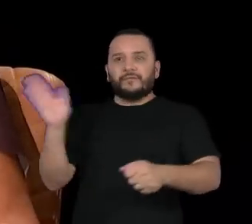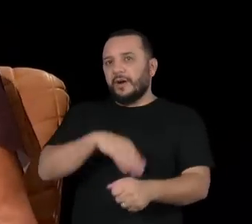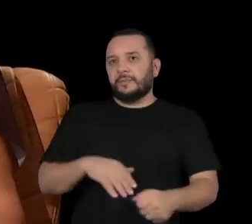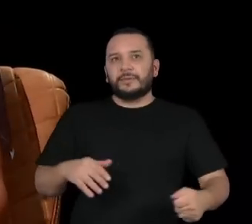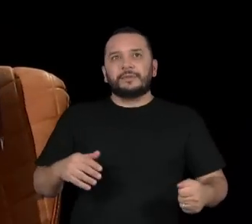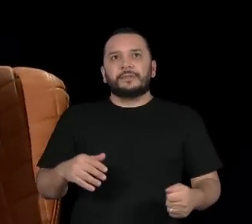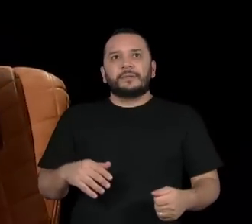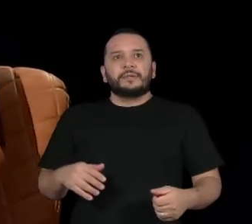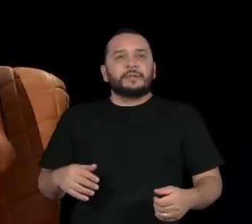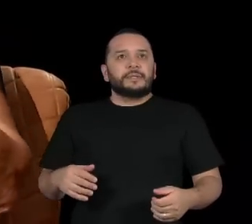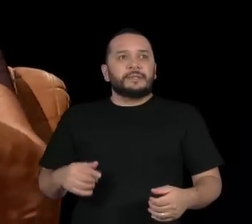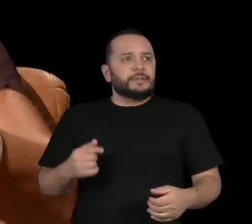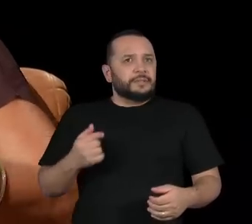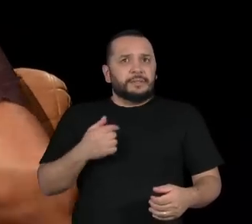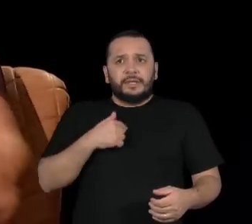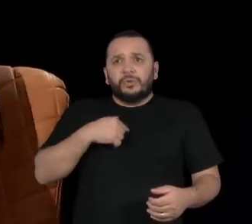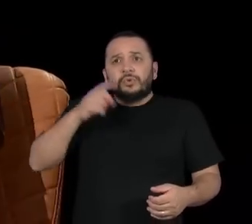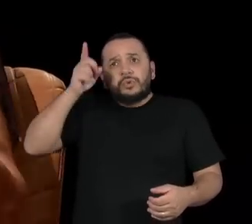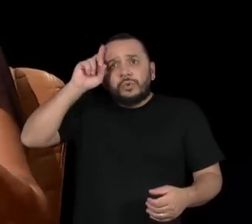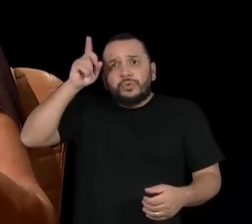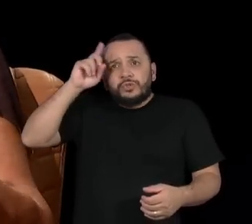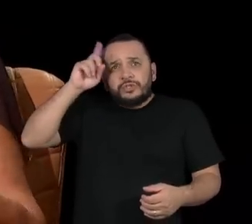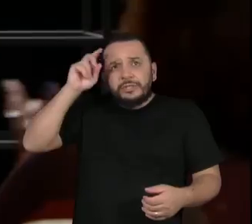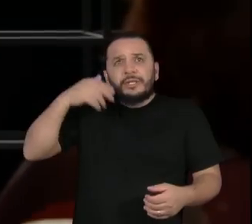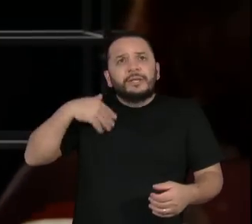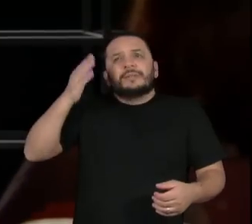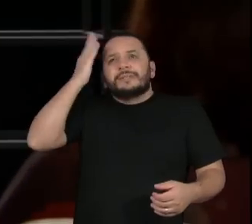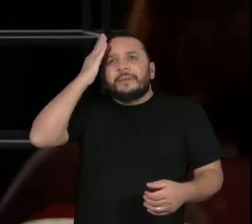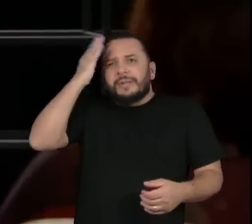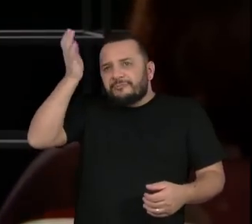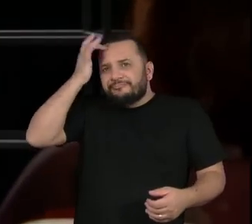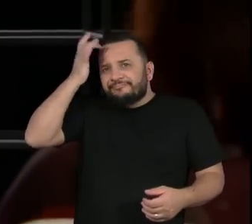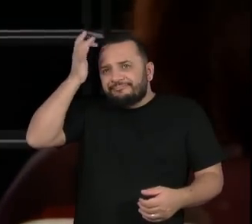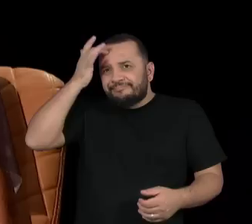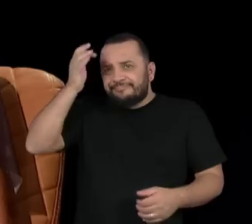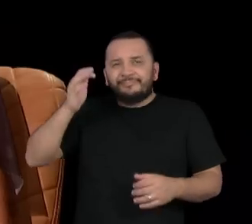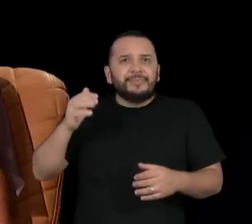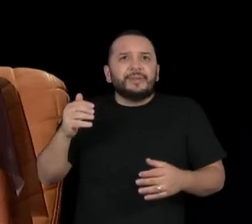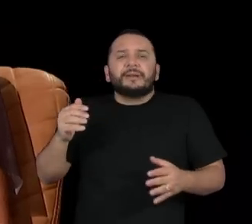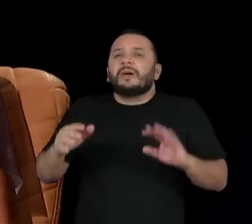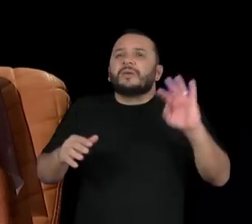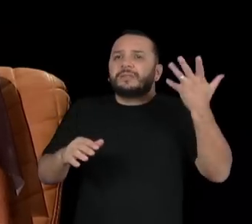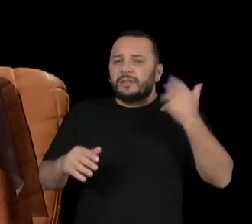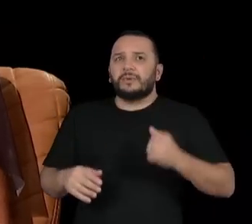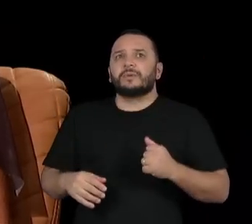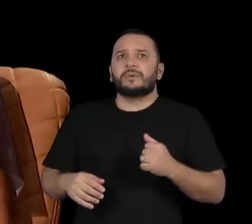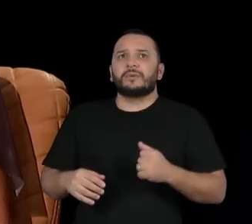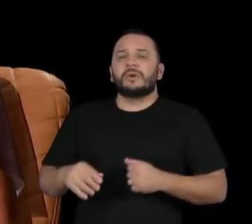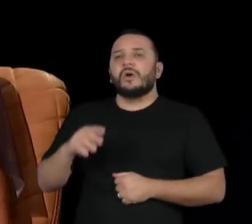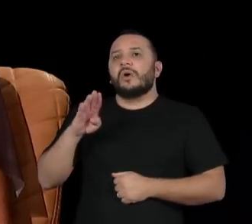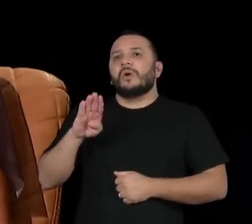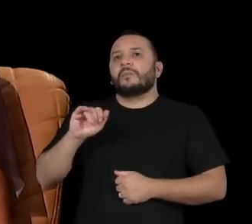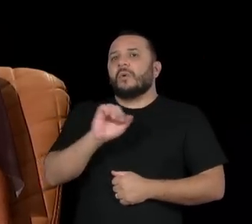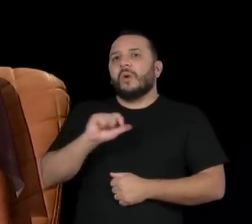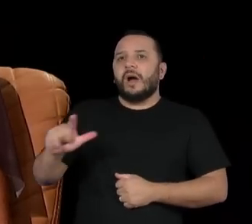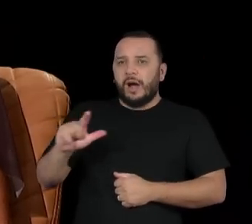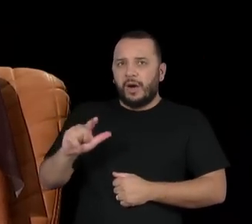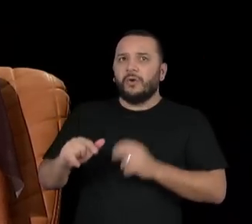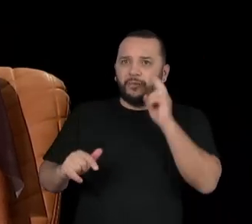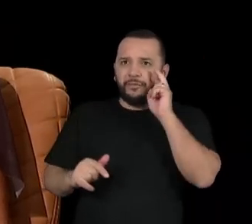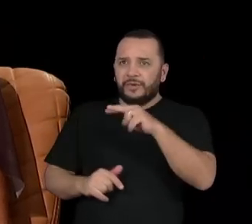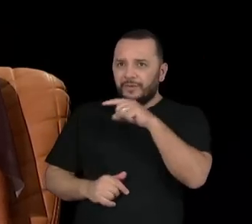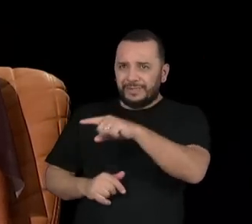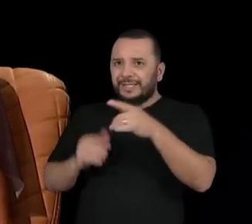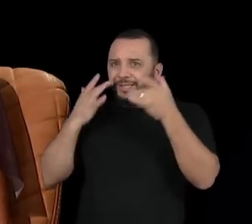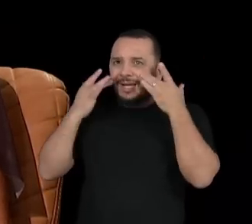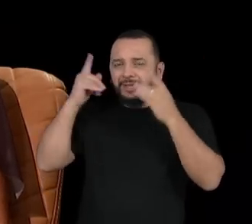palco. Eu ficava ali vendo todo dia, eu sabia aquela peça de cor. Uhum. Aí eu falei, mas o que aconteceu? O Boal disse que te viu fazendo teatro lá em Porto